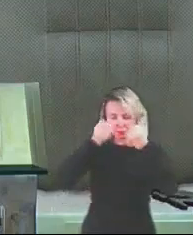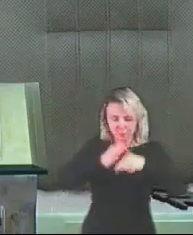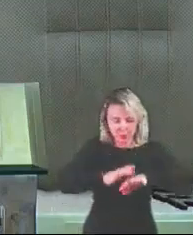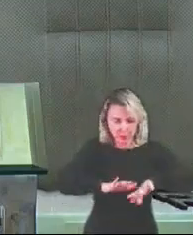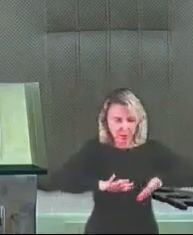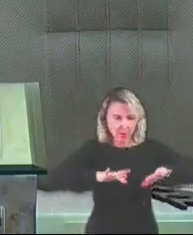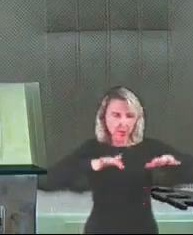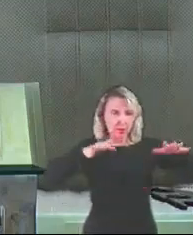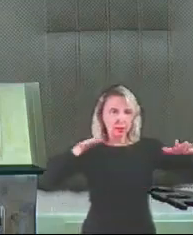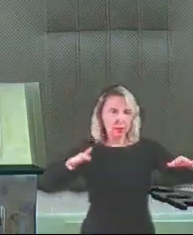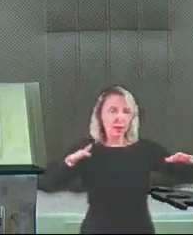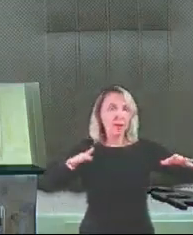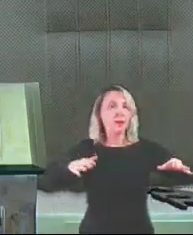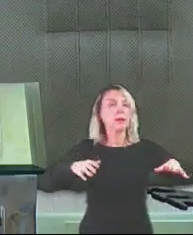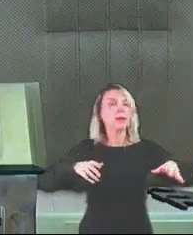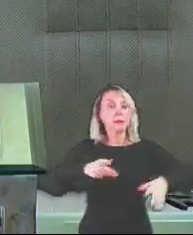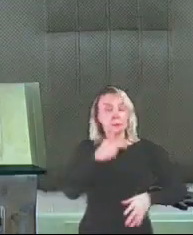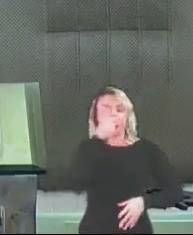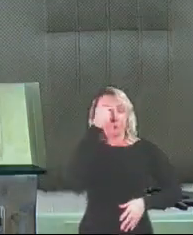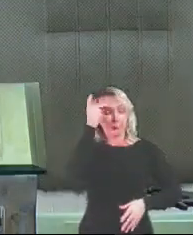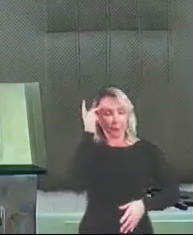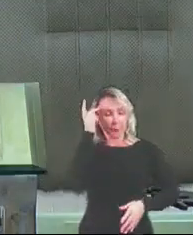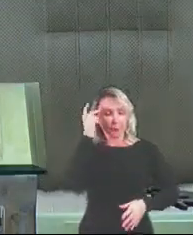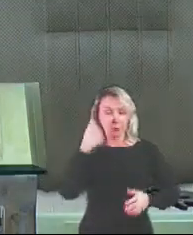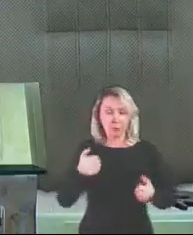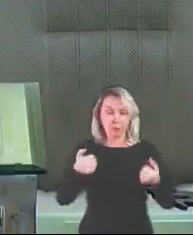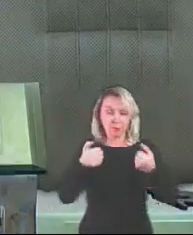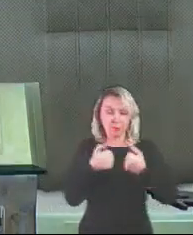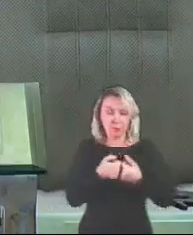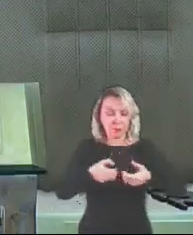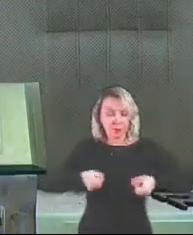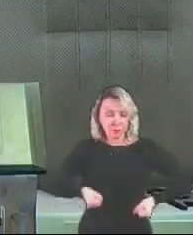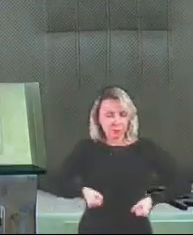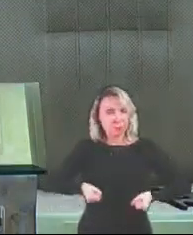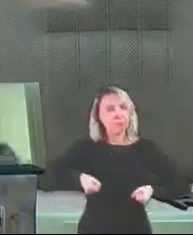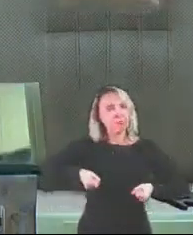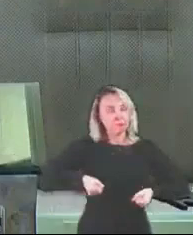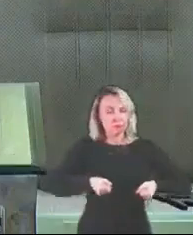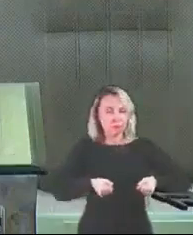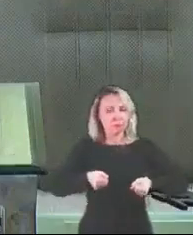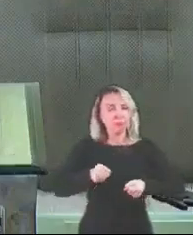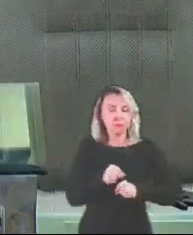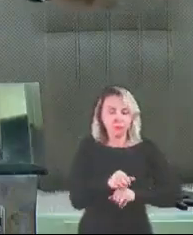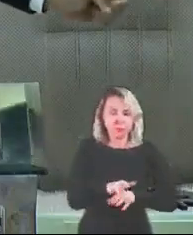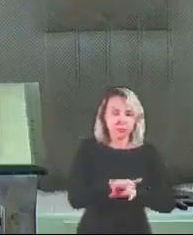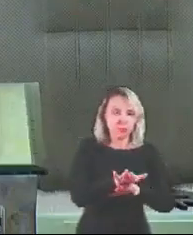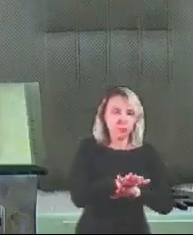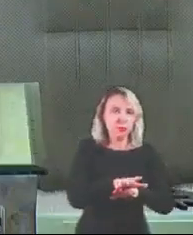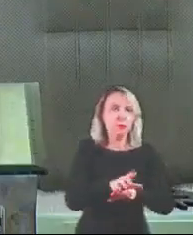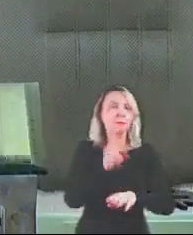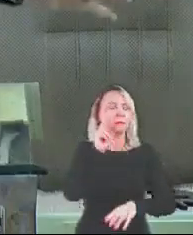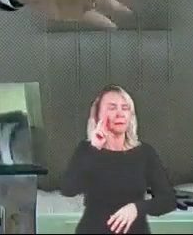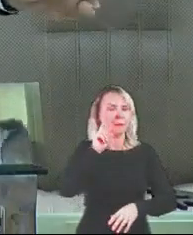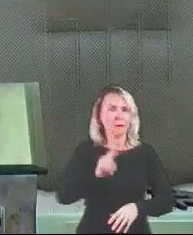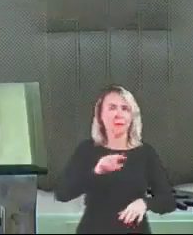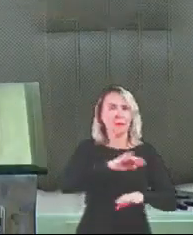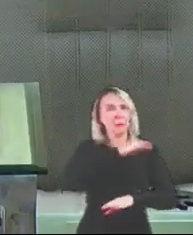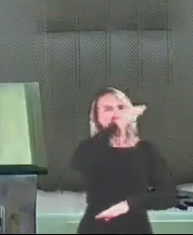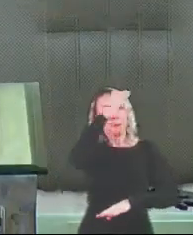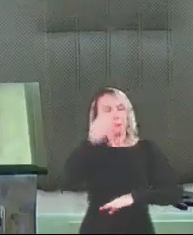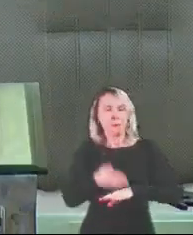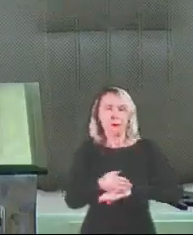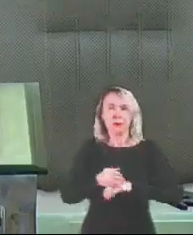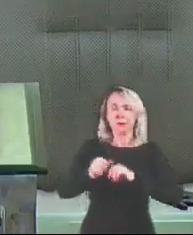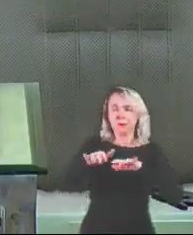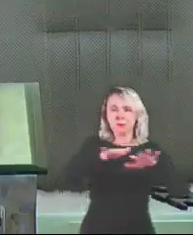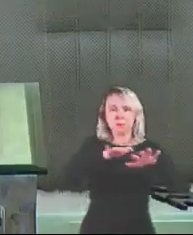enxuto. Este povo viu a Shekinah descer no monte Sinai, e o monte tremer, o monte fumegar, o relâmpago descer. Este povo